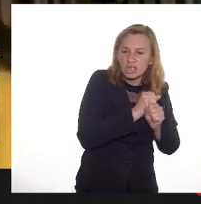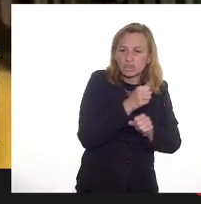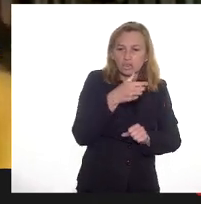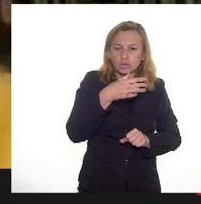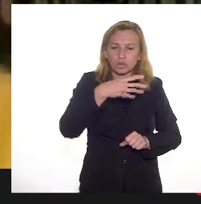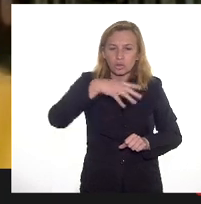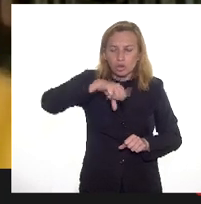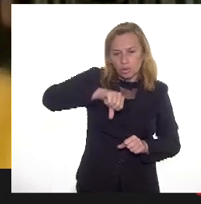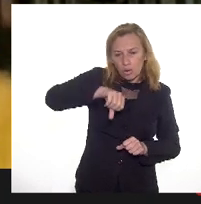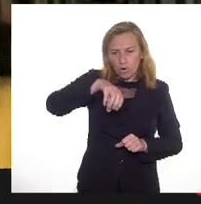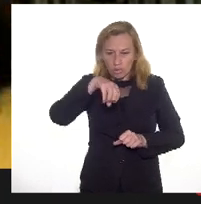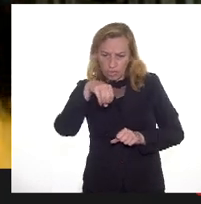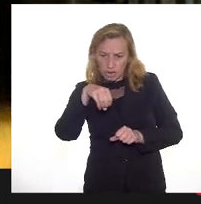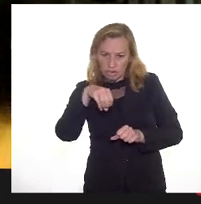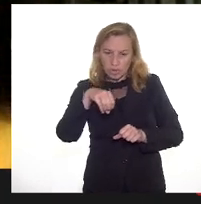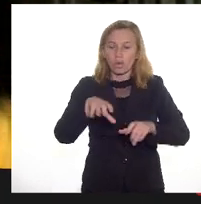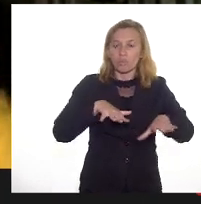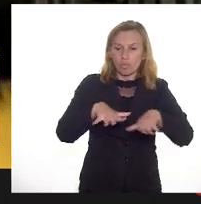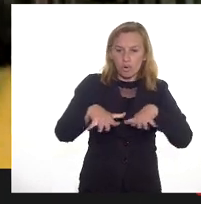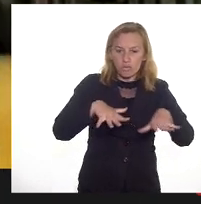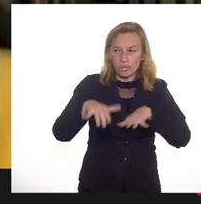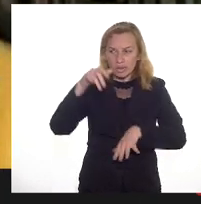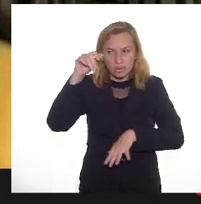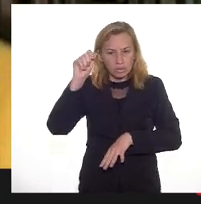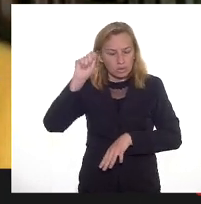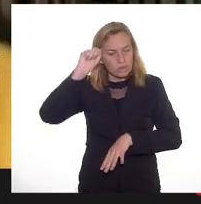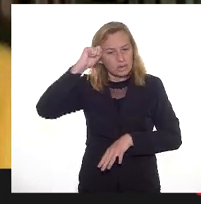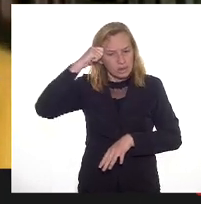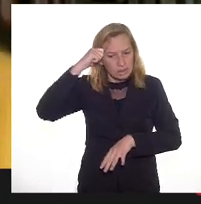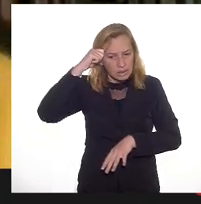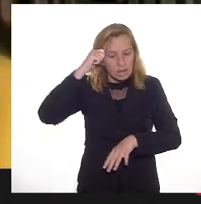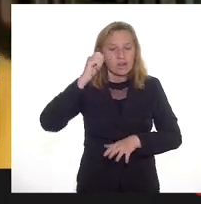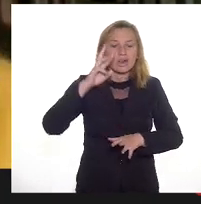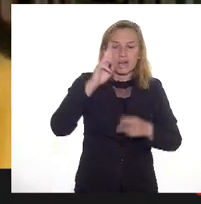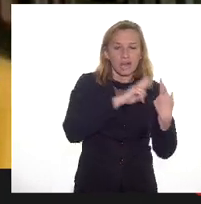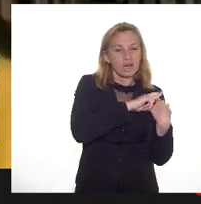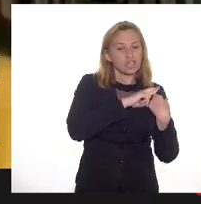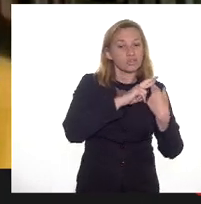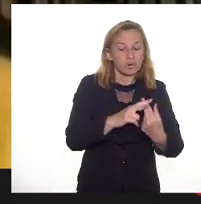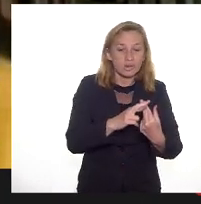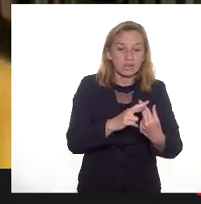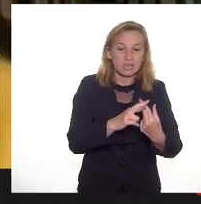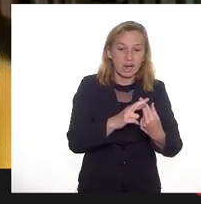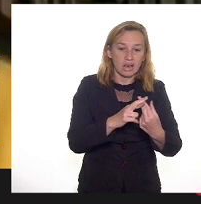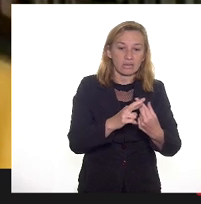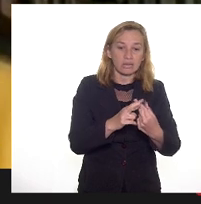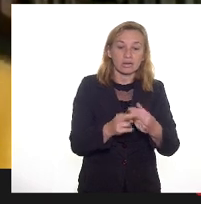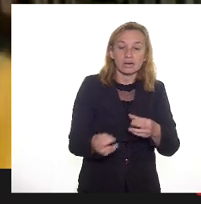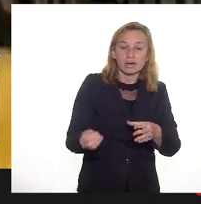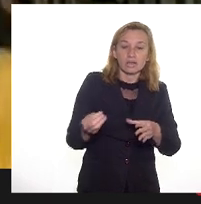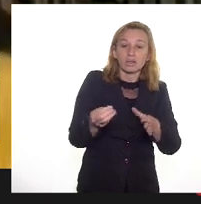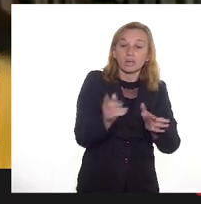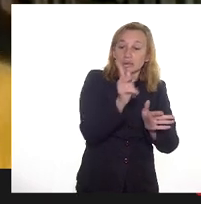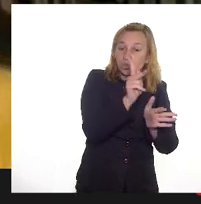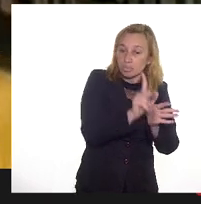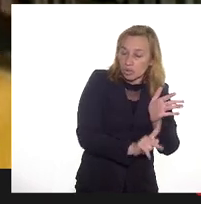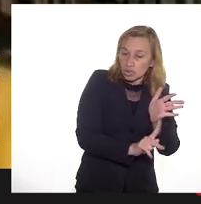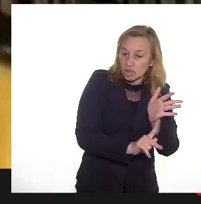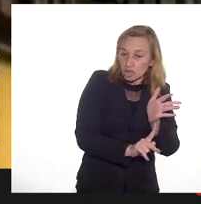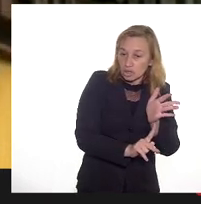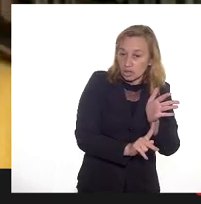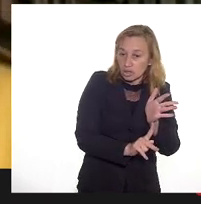estreito diálogo com o movimento negro, tendo sido responsável pela implantação do projeto Zumbi dos